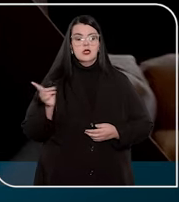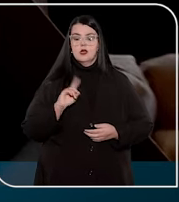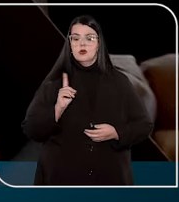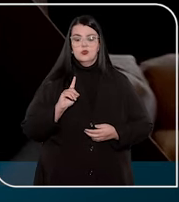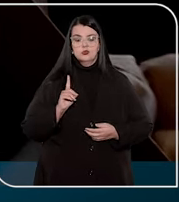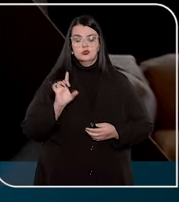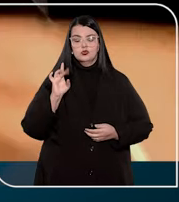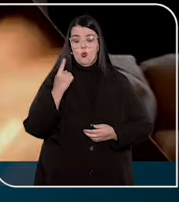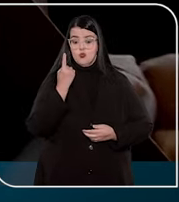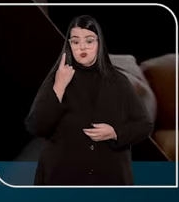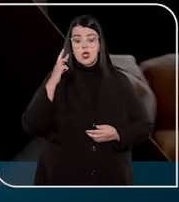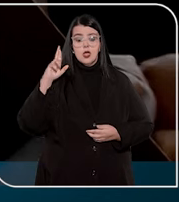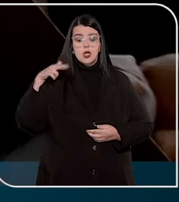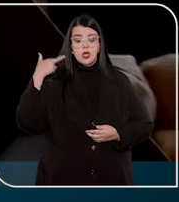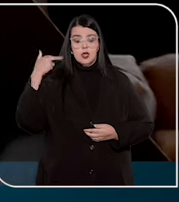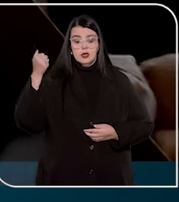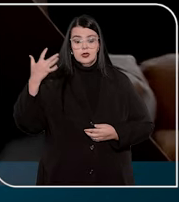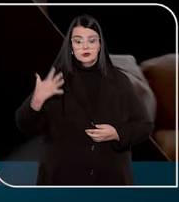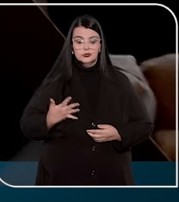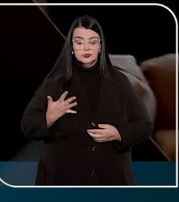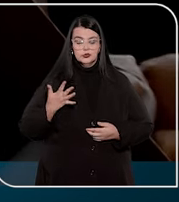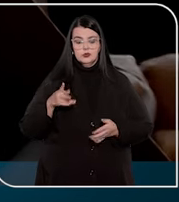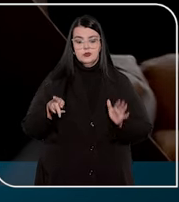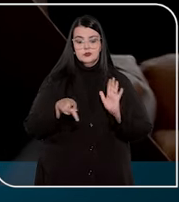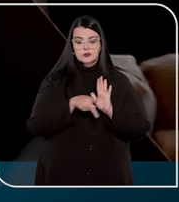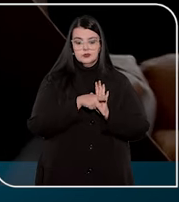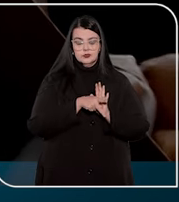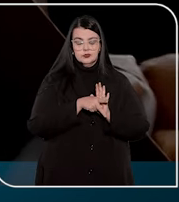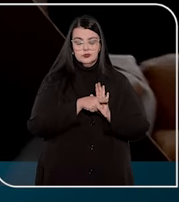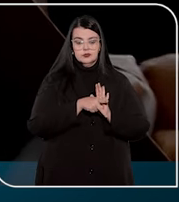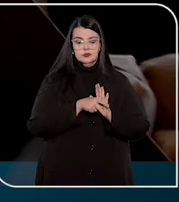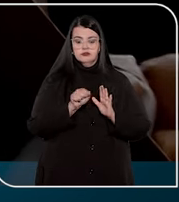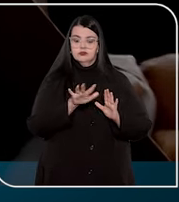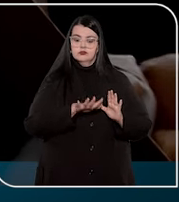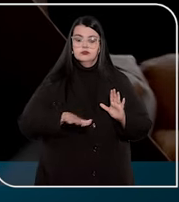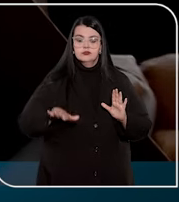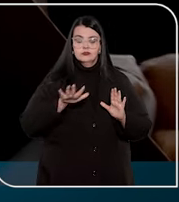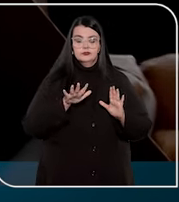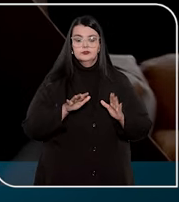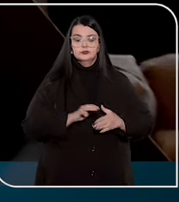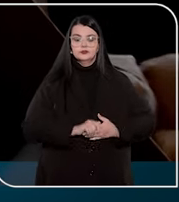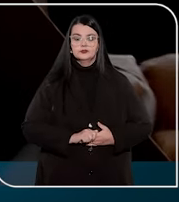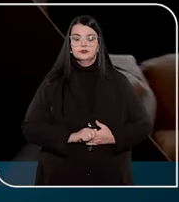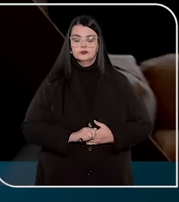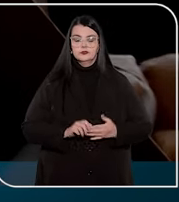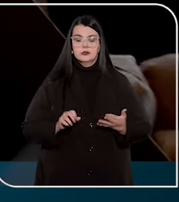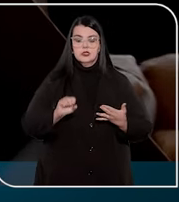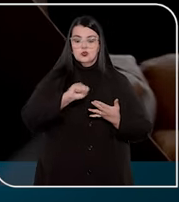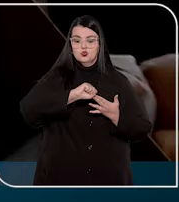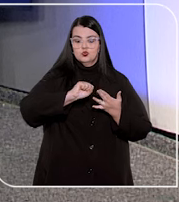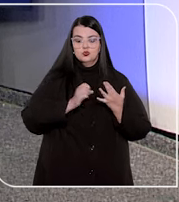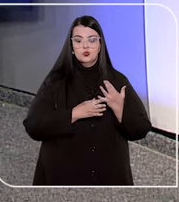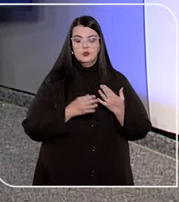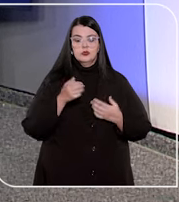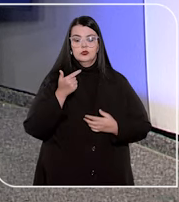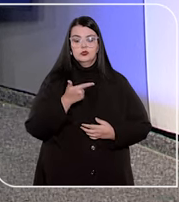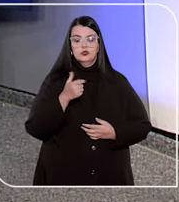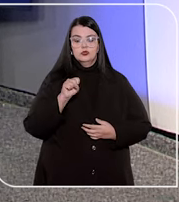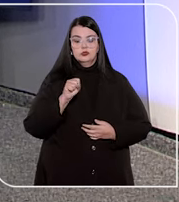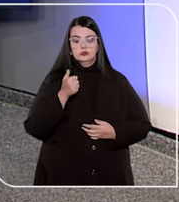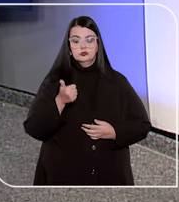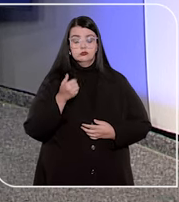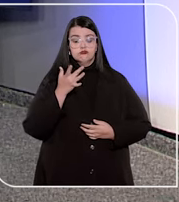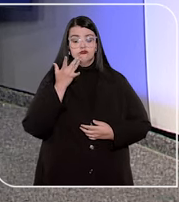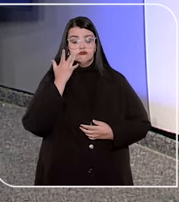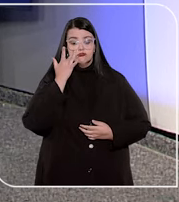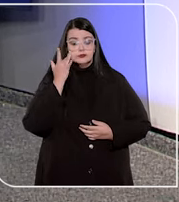de um relator, ainda que por competência delegada desse órgão colegiado. É isso, Fátima. A súmula 281, ela serve para demonstrar